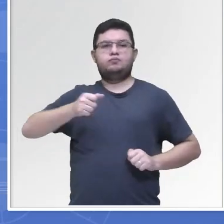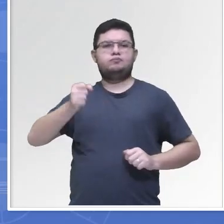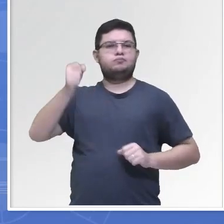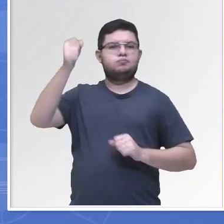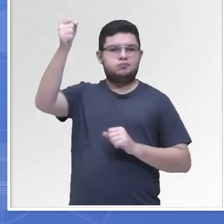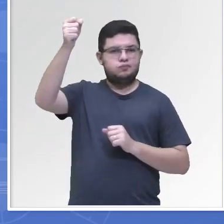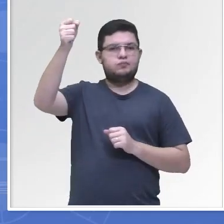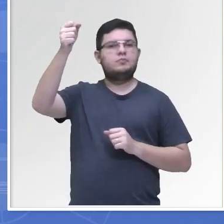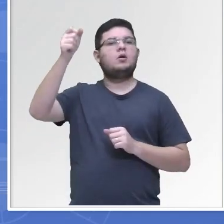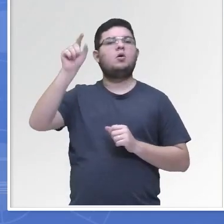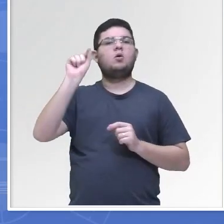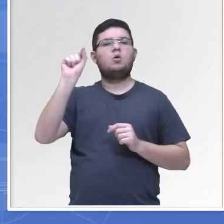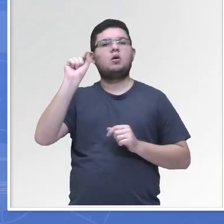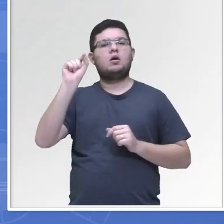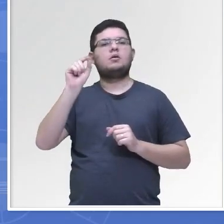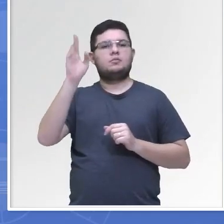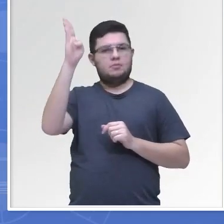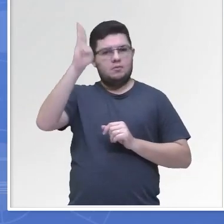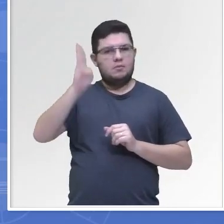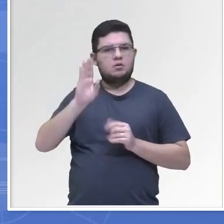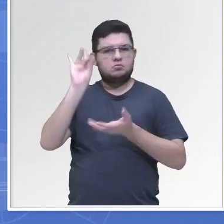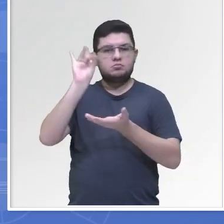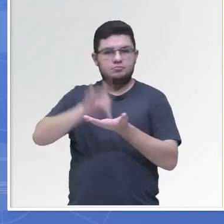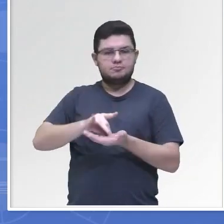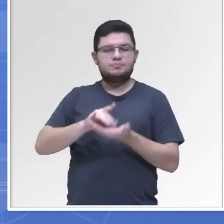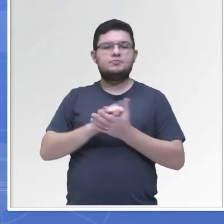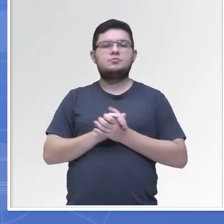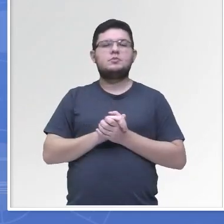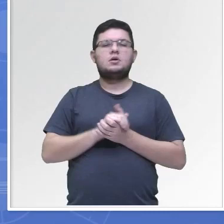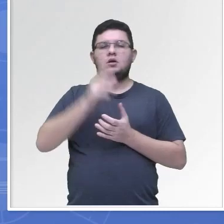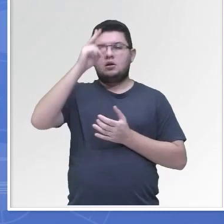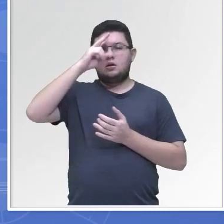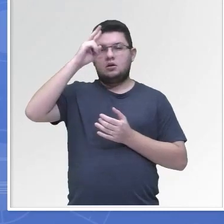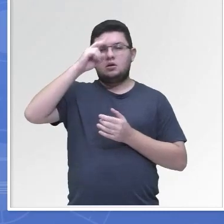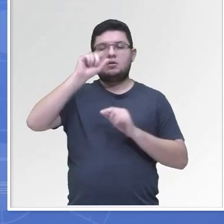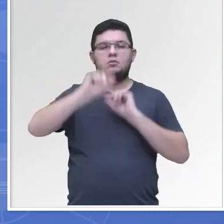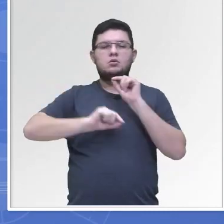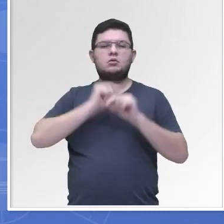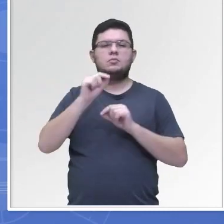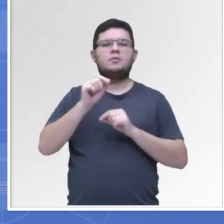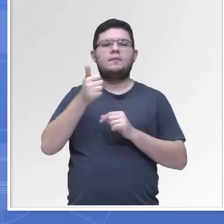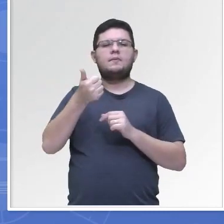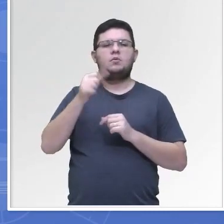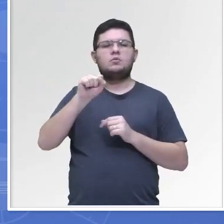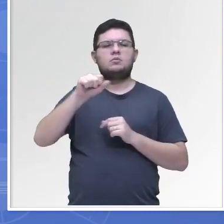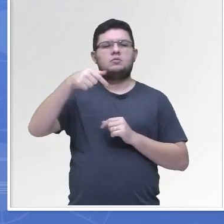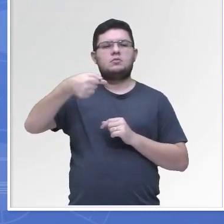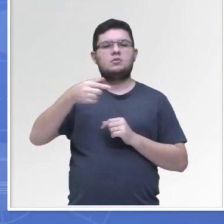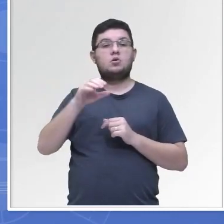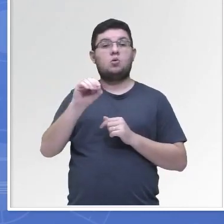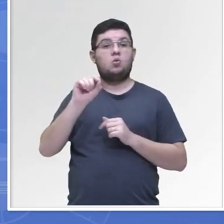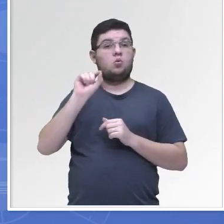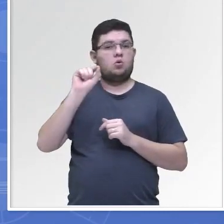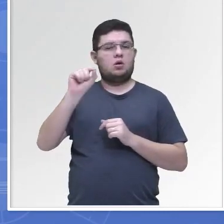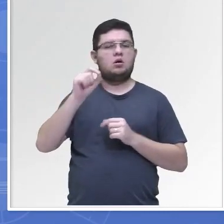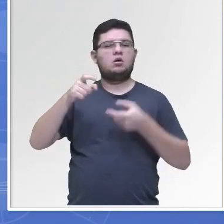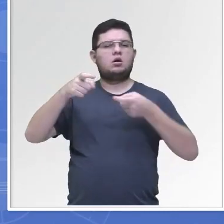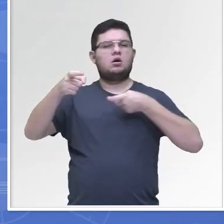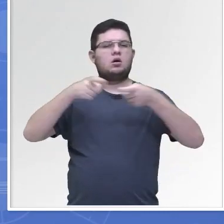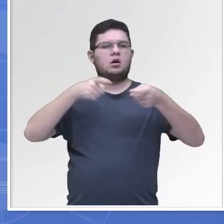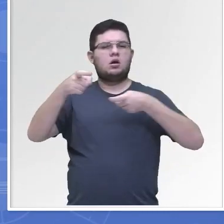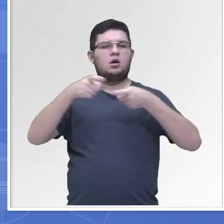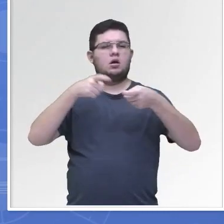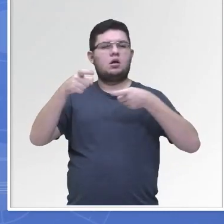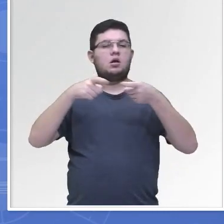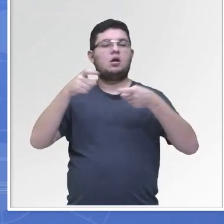1870, quando acontece a Guerra do Paraguai, ligaram ali as anteninhas e de opa, essa monarquia não favorece tanto